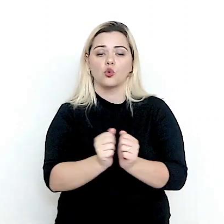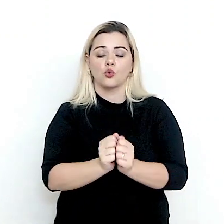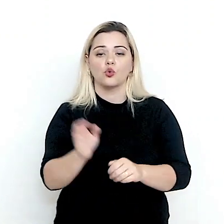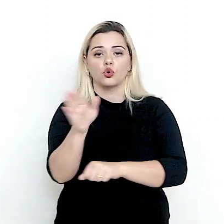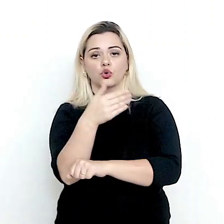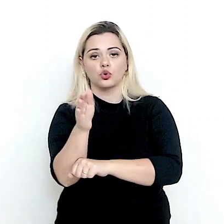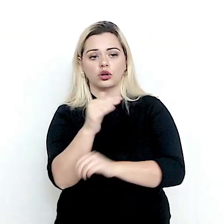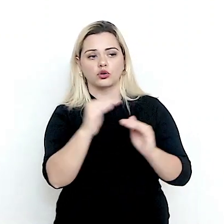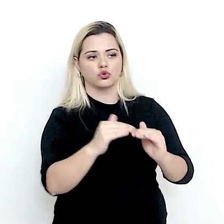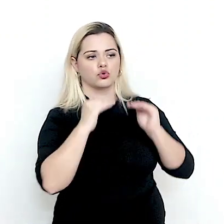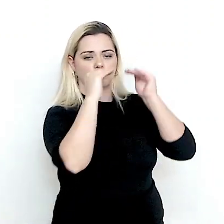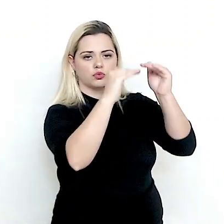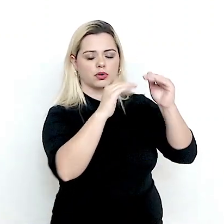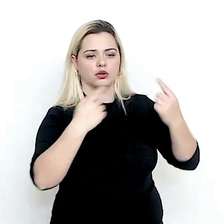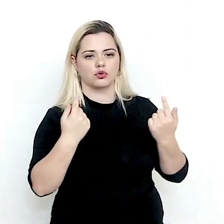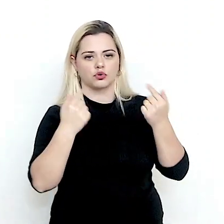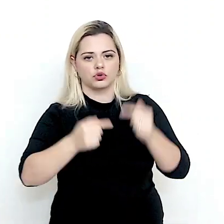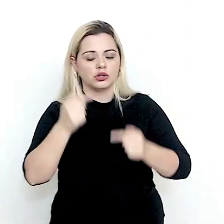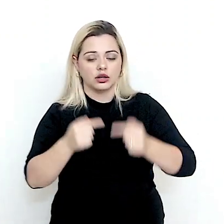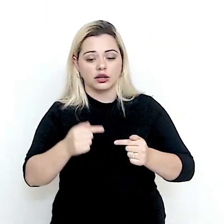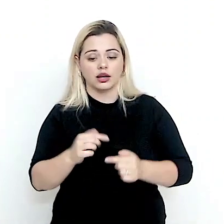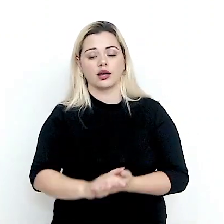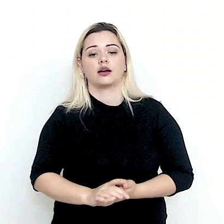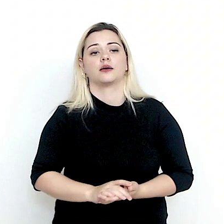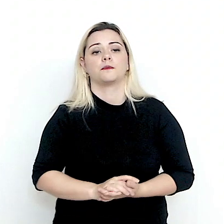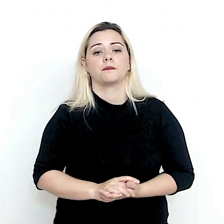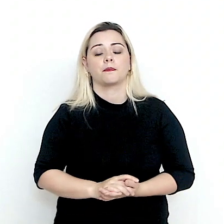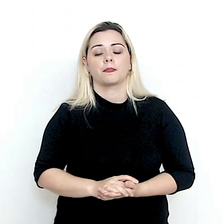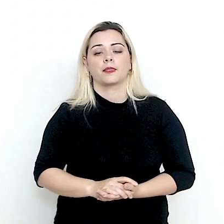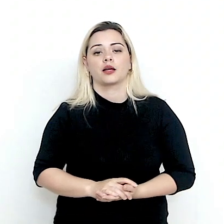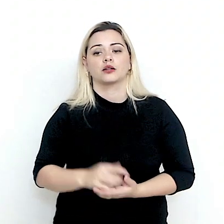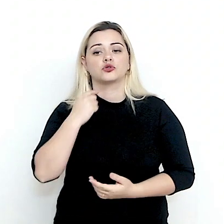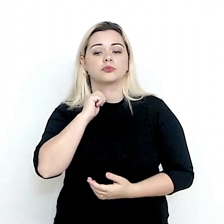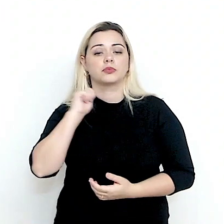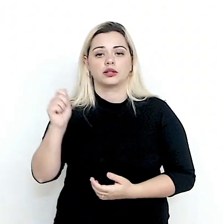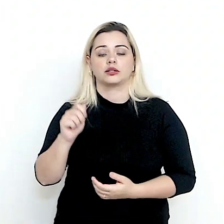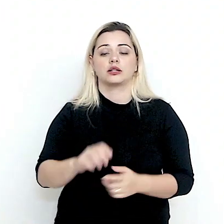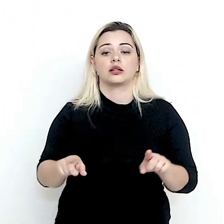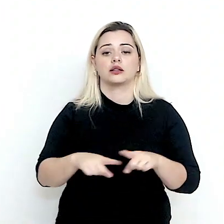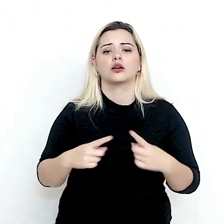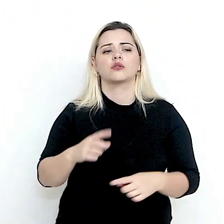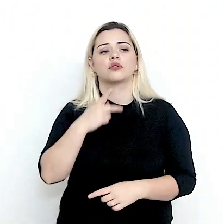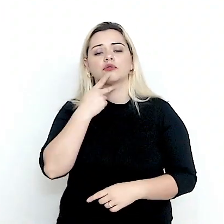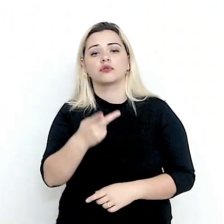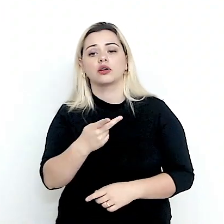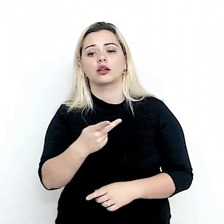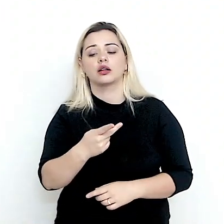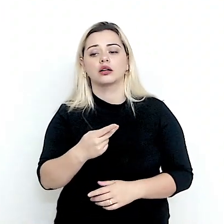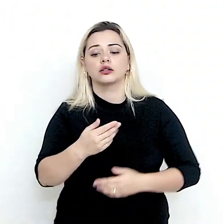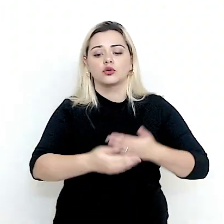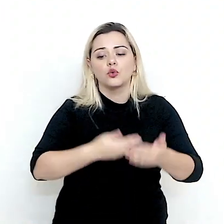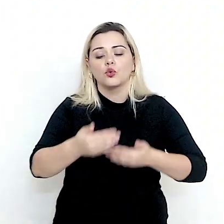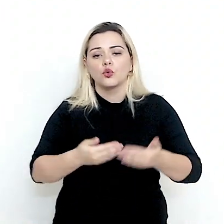Escola Superior de Guerra, Delegacia de Minas Gerais, ADESG, Minas Gerais. É justamente sobre a questão da cooperação